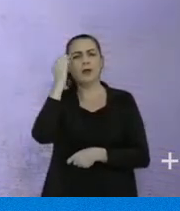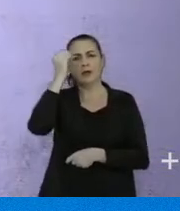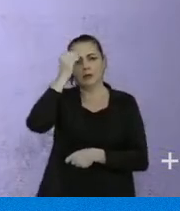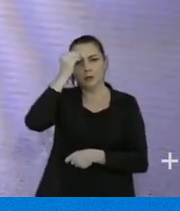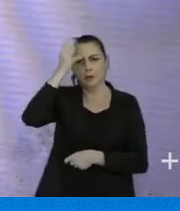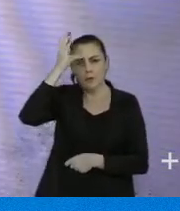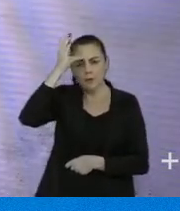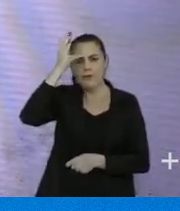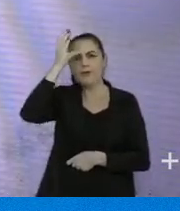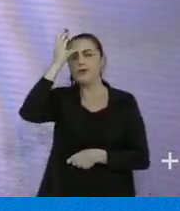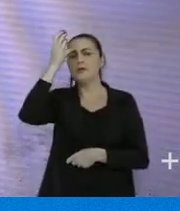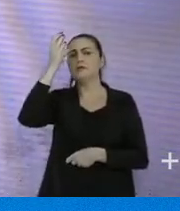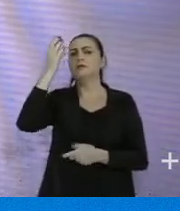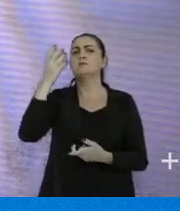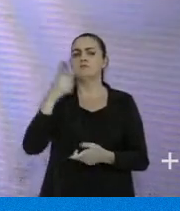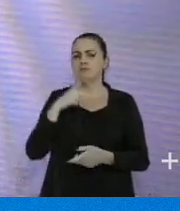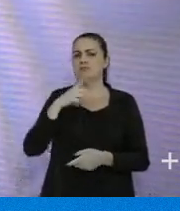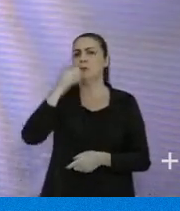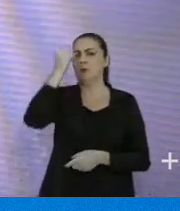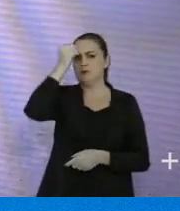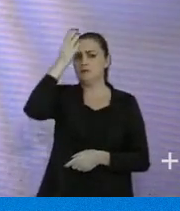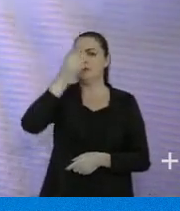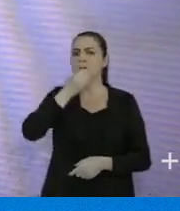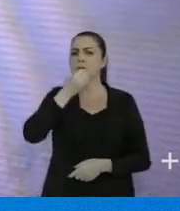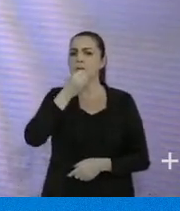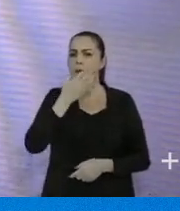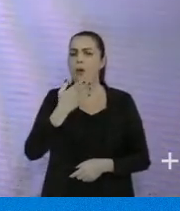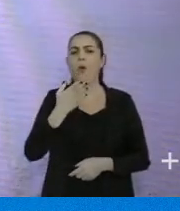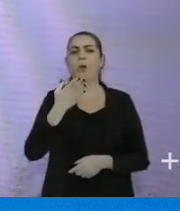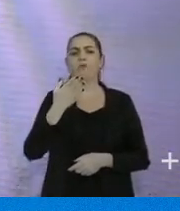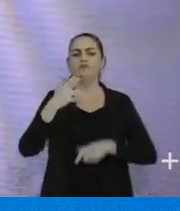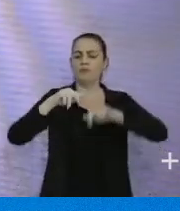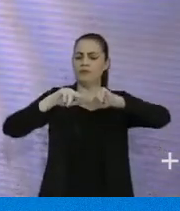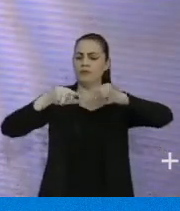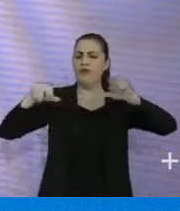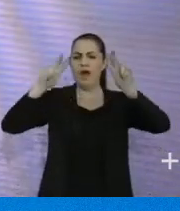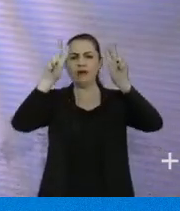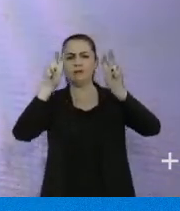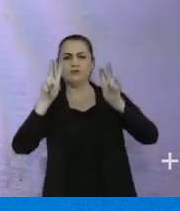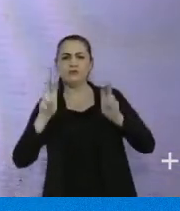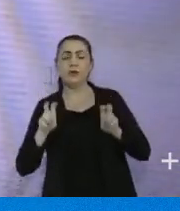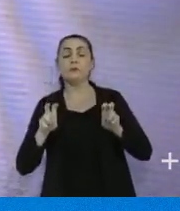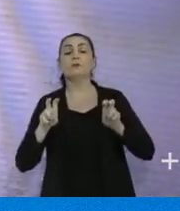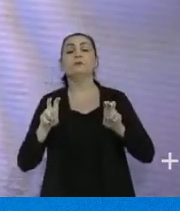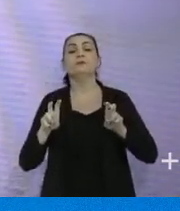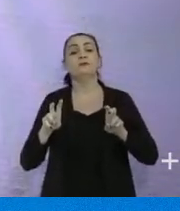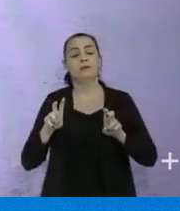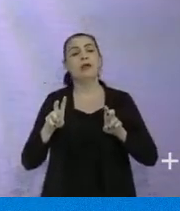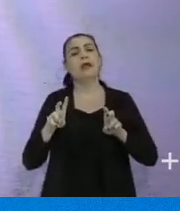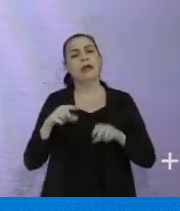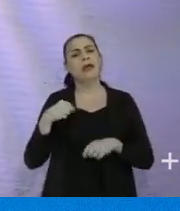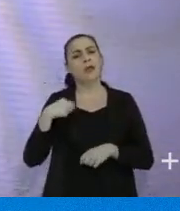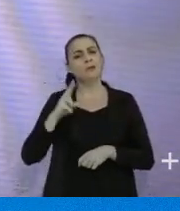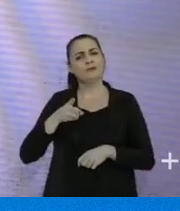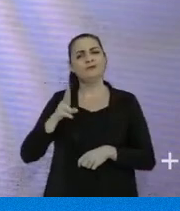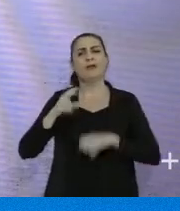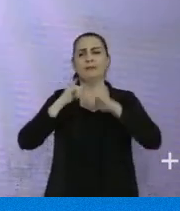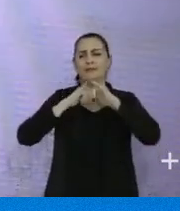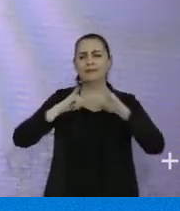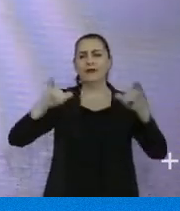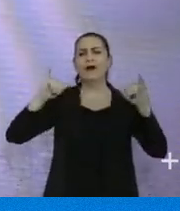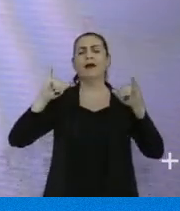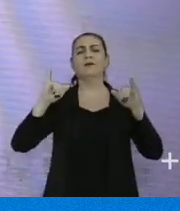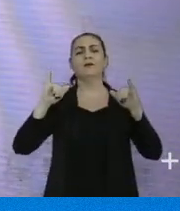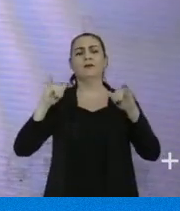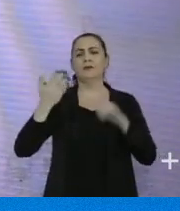amplo, bom, e que a gente precisa. Eu digo muito que na era das nossas